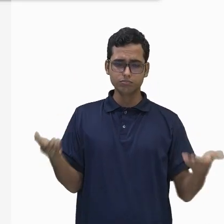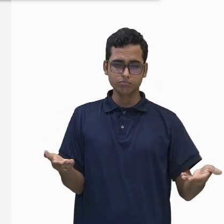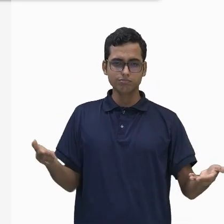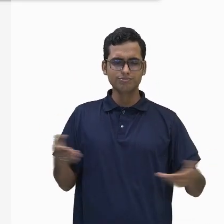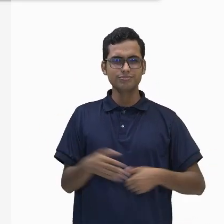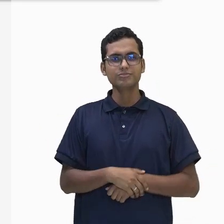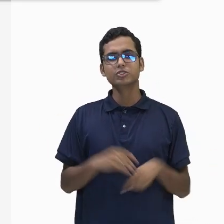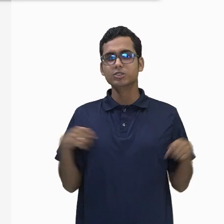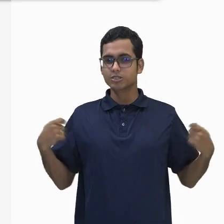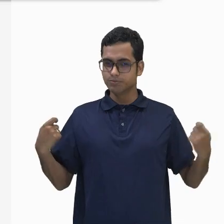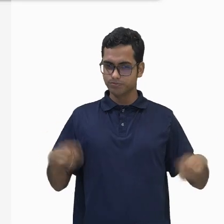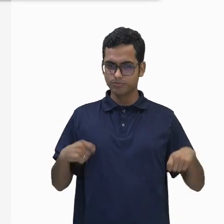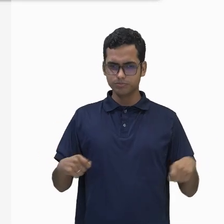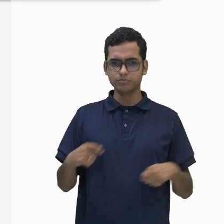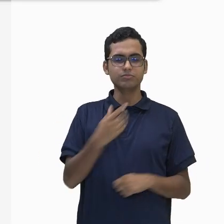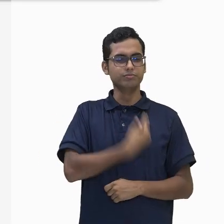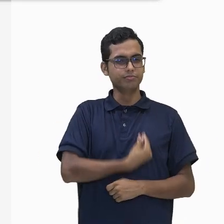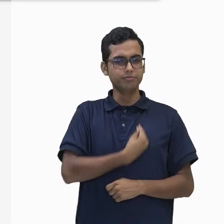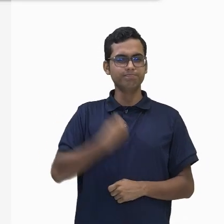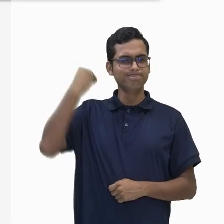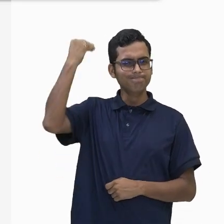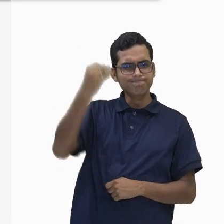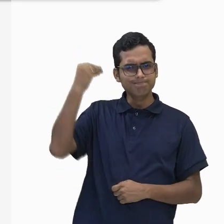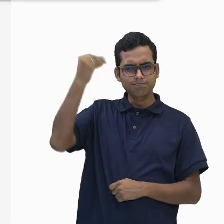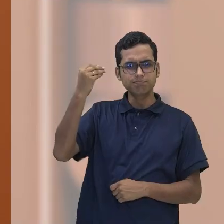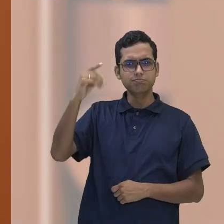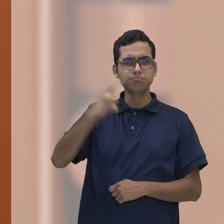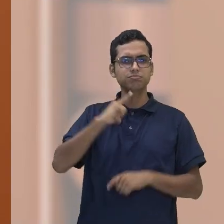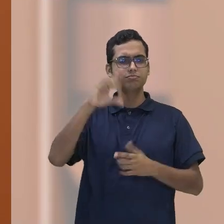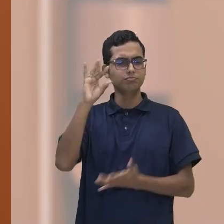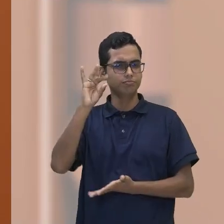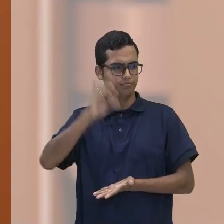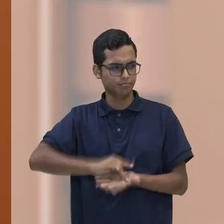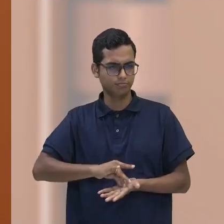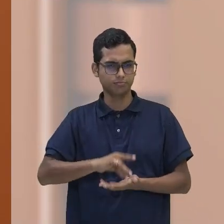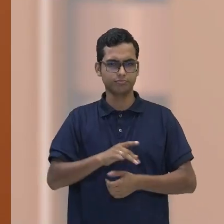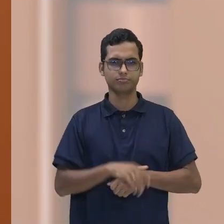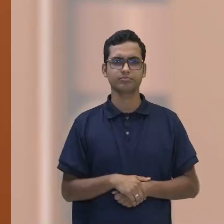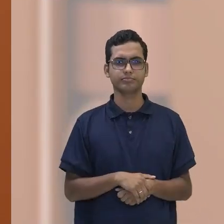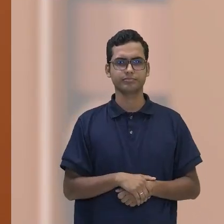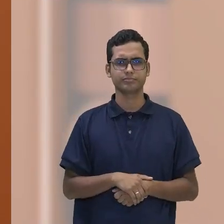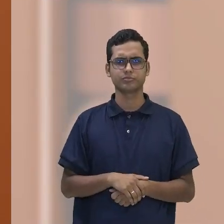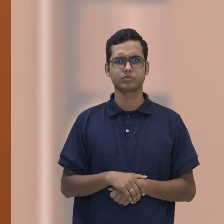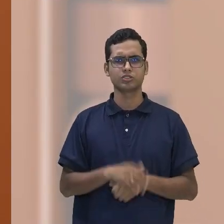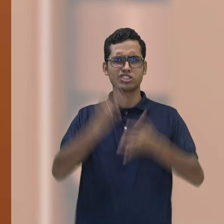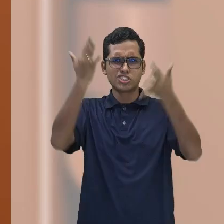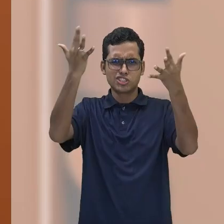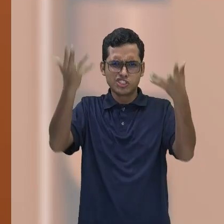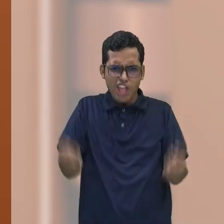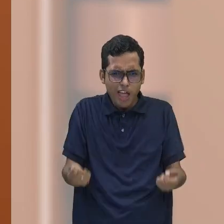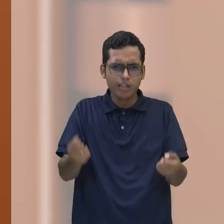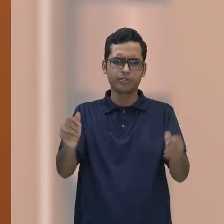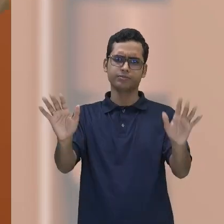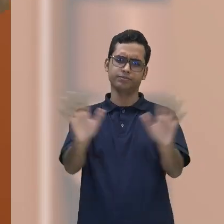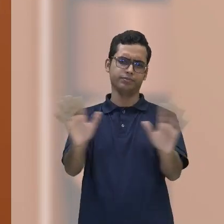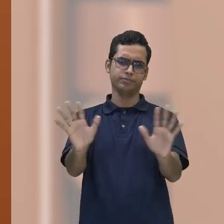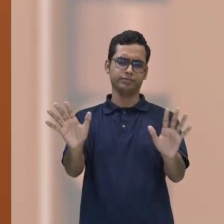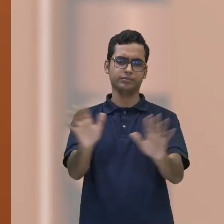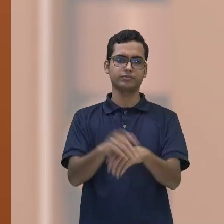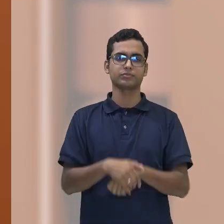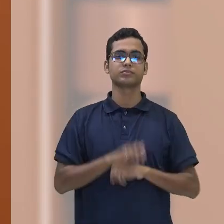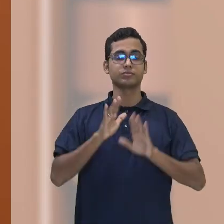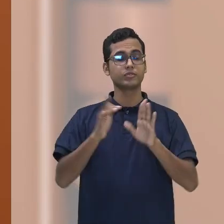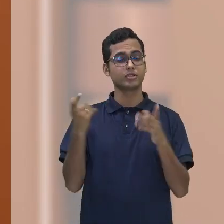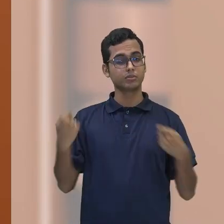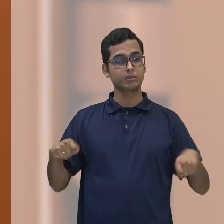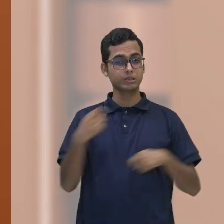eu tenho que vivenciar isso. Né? Não quer dizer que eu tenha que aceitá-lo como tal, mas